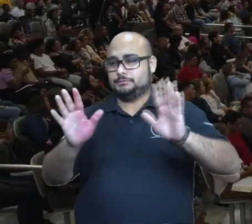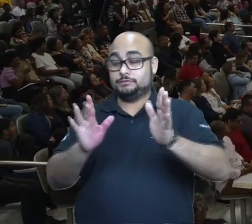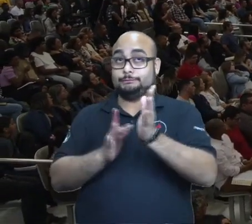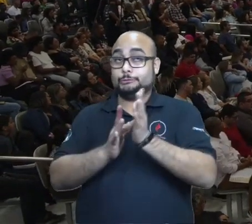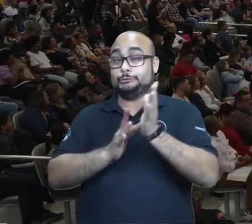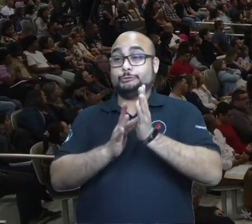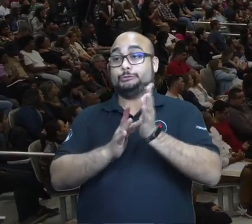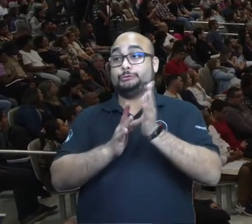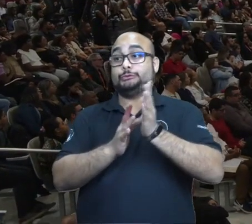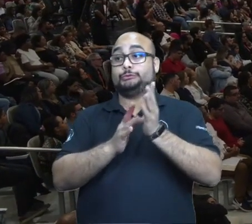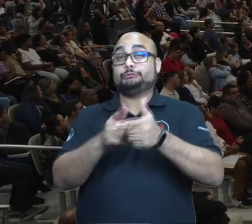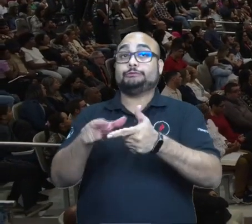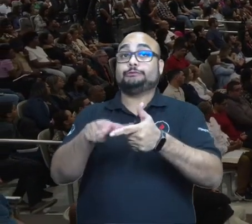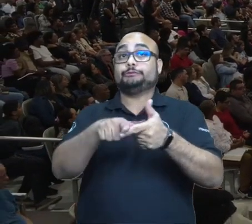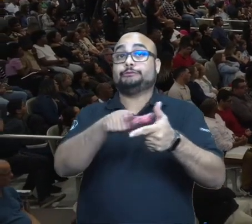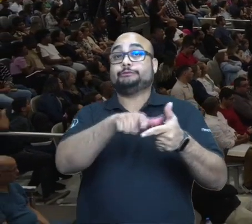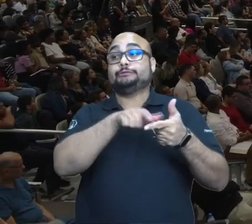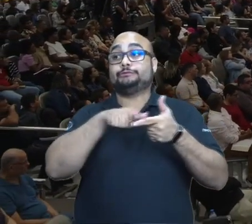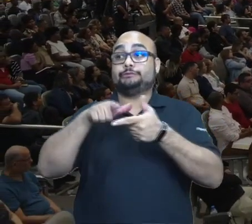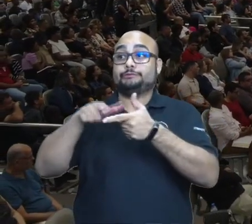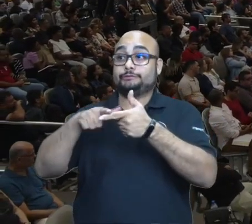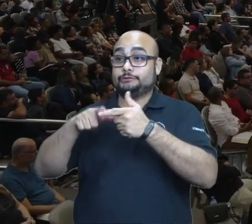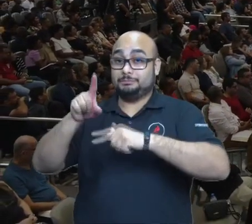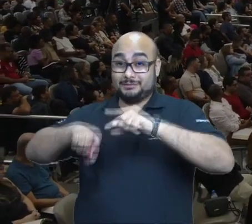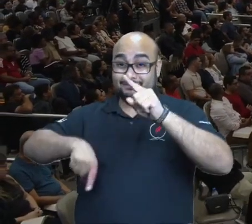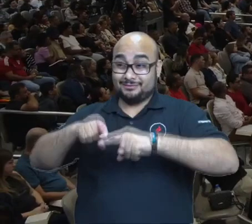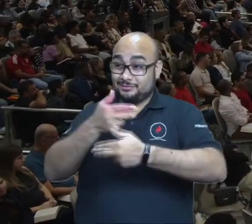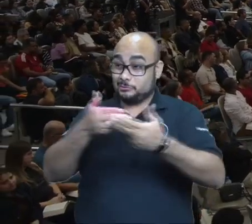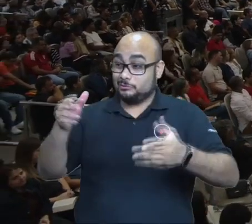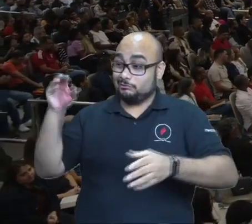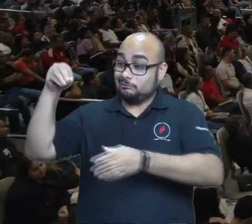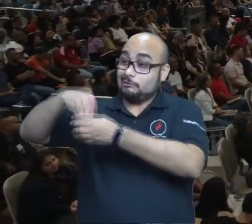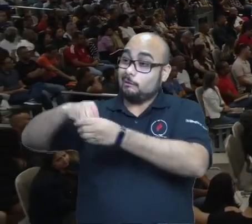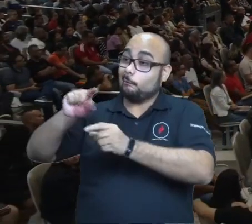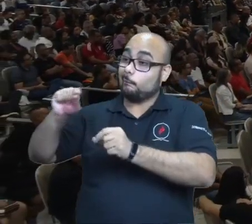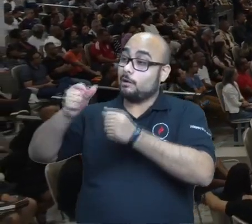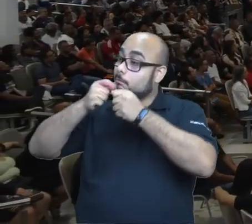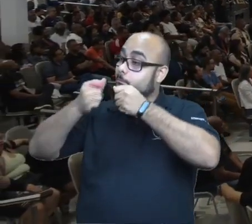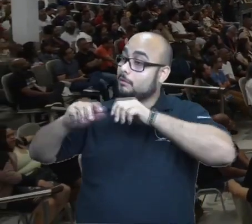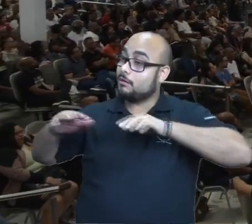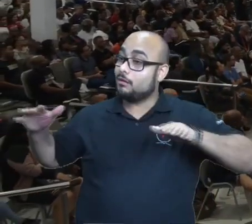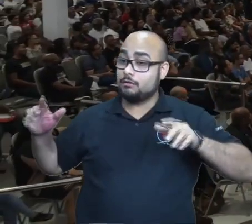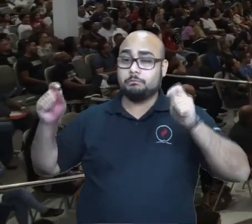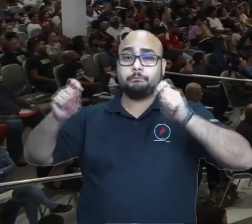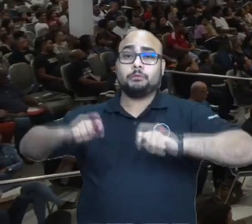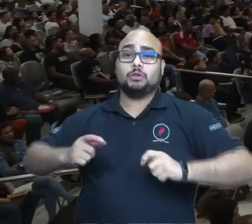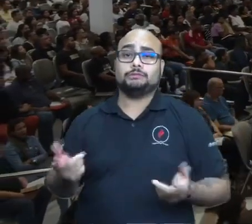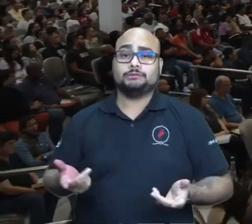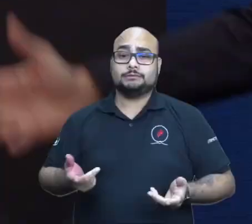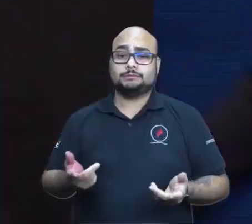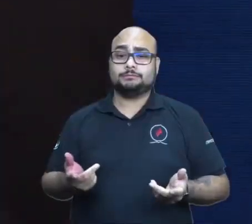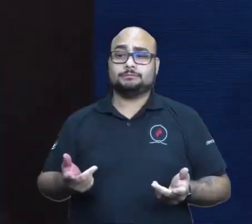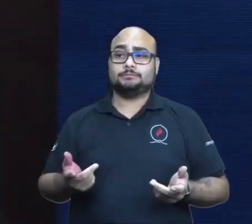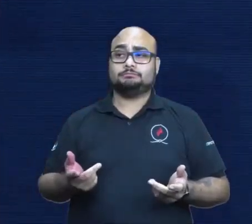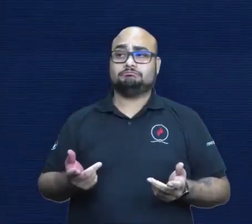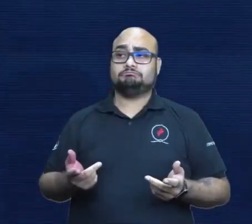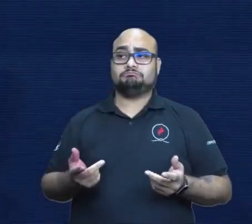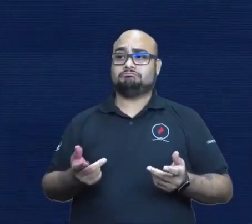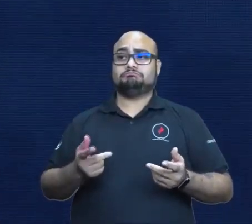do Machado não está caído você pode se fazer eles entendido quanto você quiser vou repetir